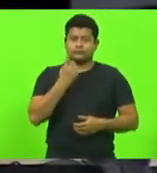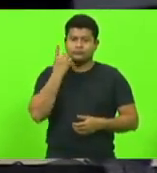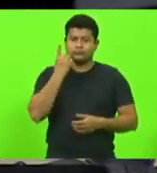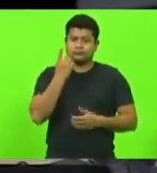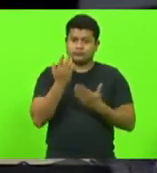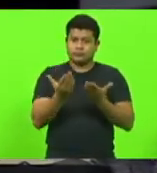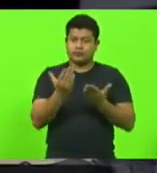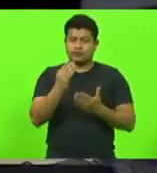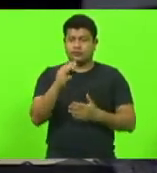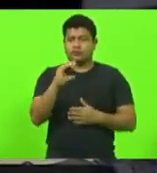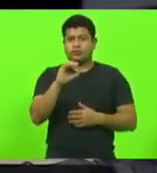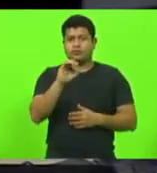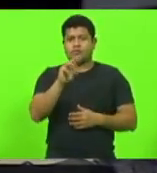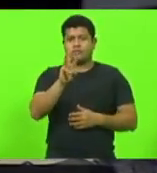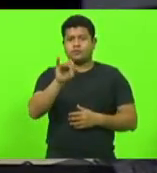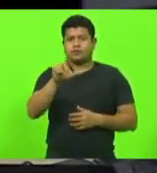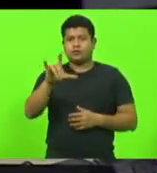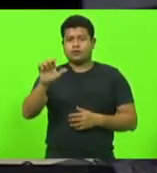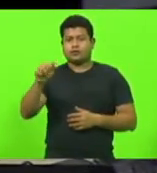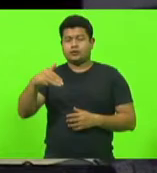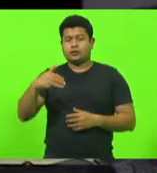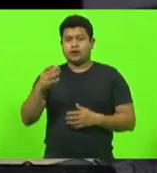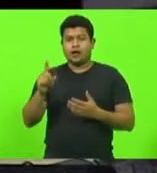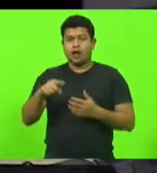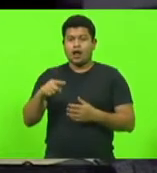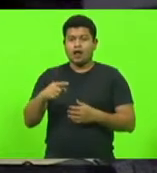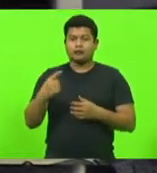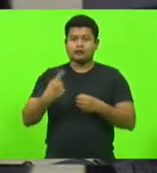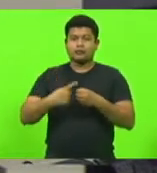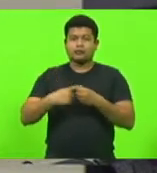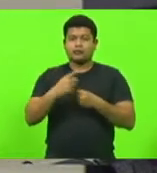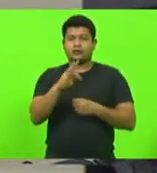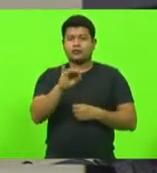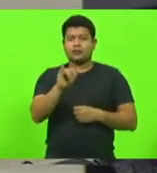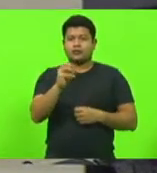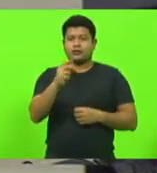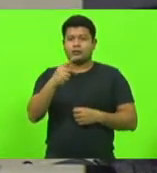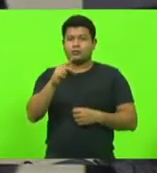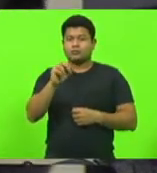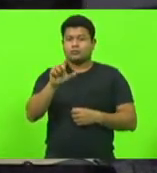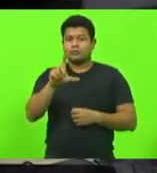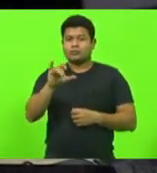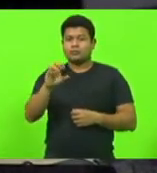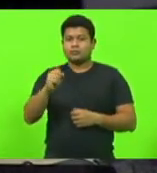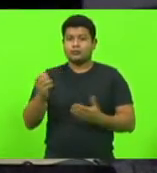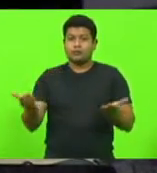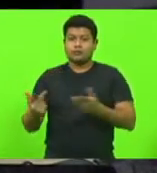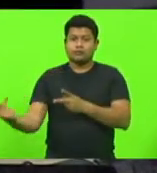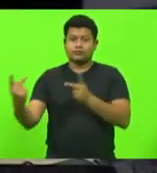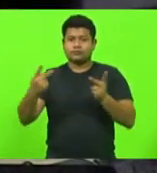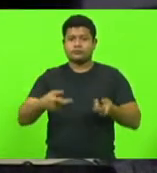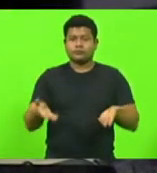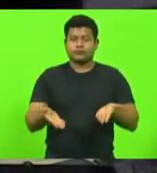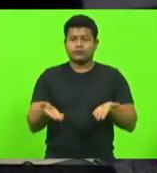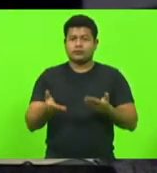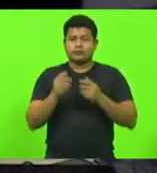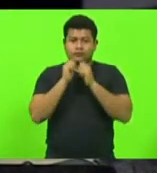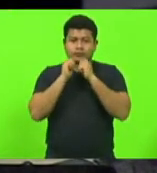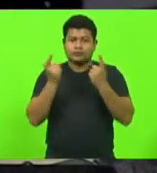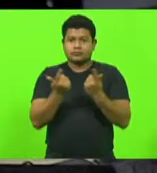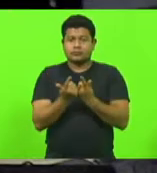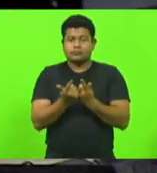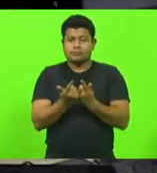Chicão, lá de Itaiópolis, no nosso Planalto Norte, está fazendo uma visita nesta casa hoje, veio conhecer a Assembleia